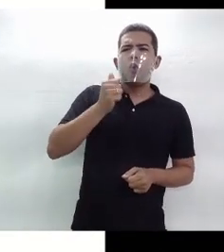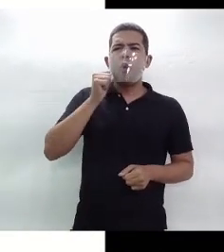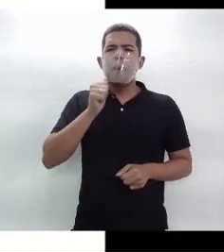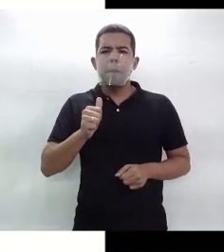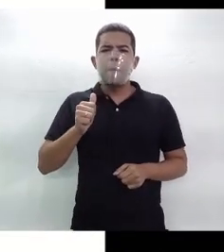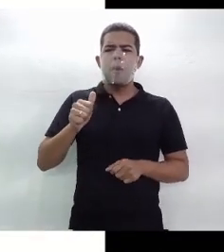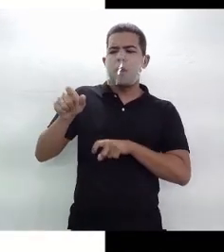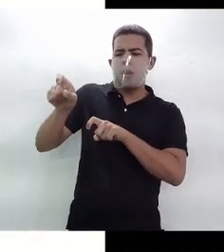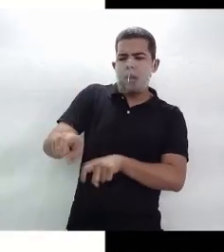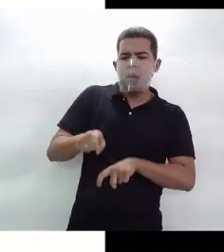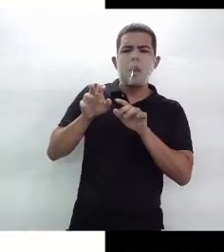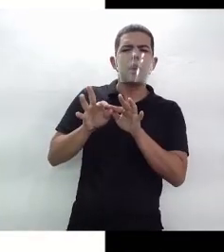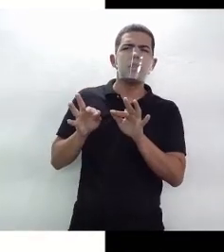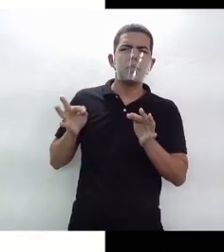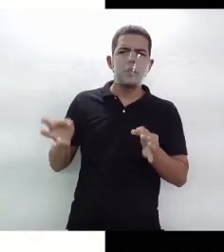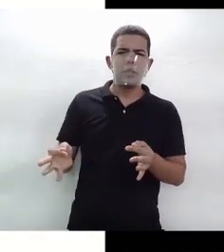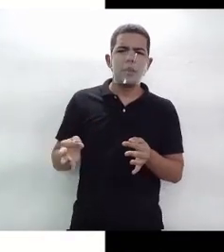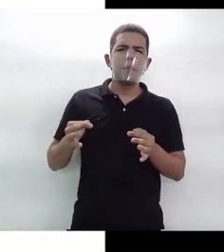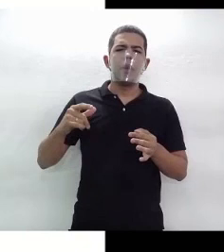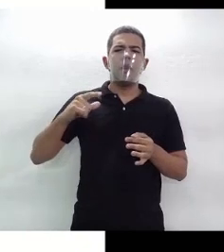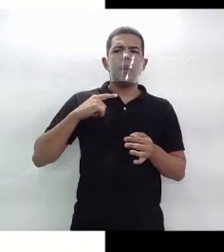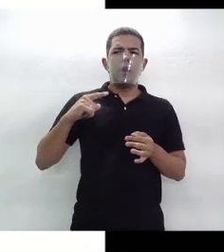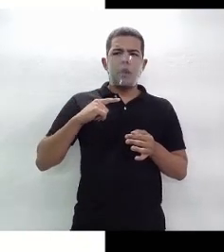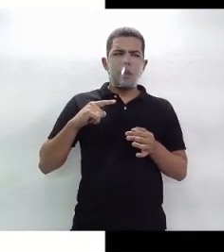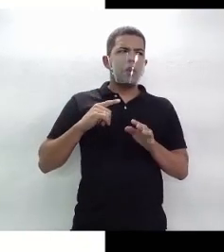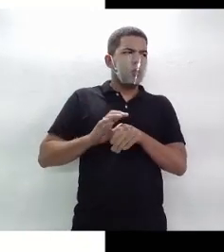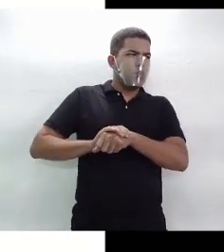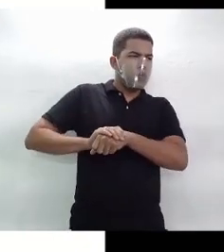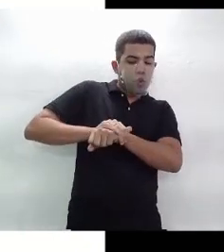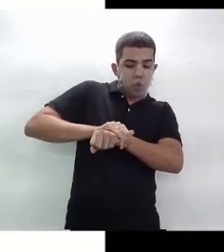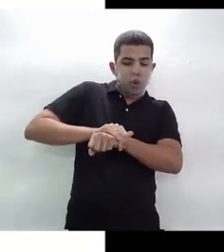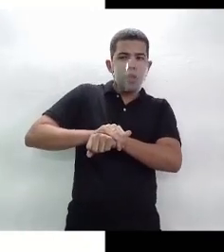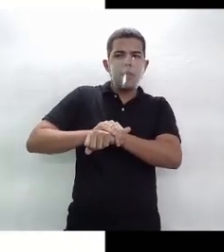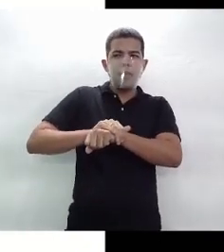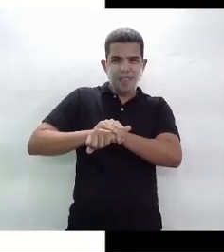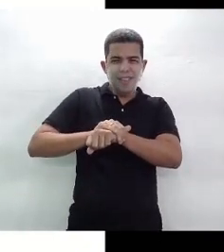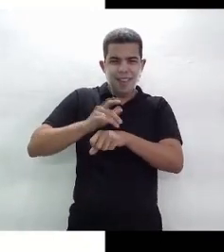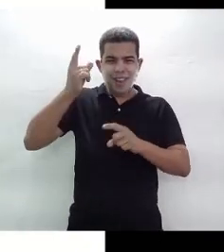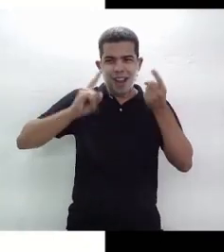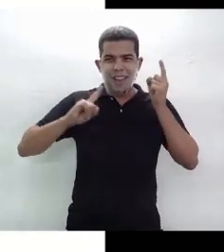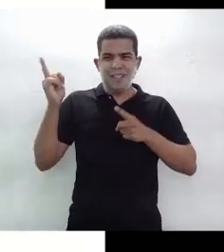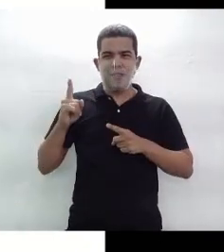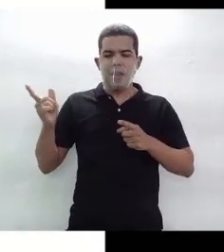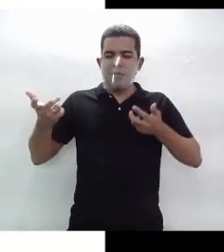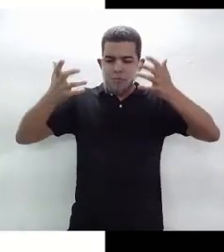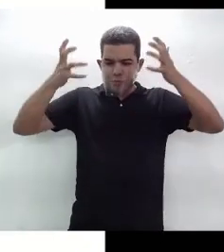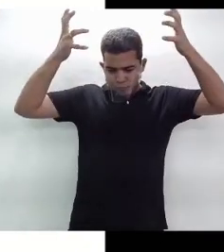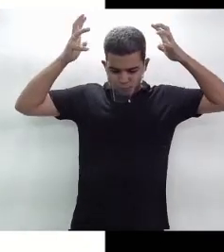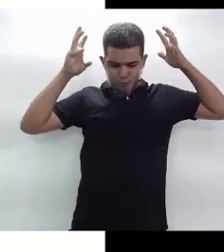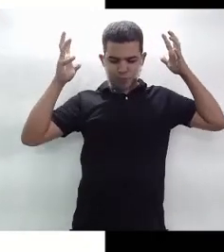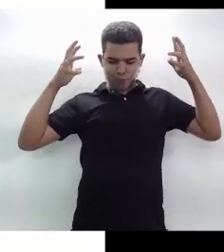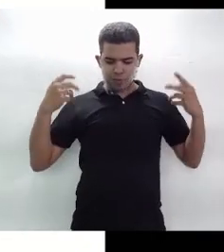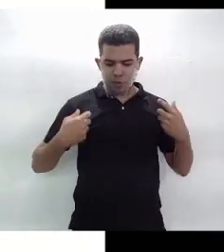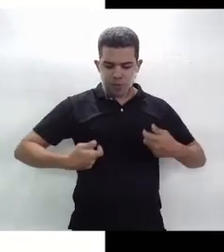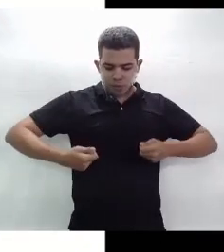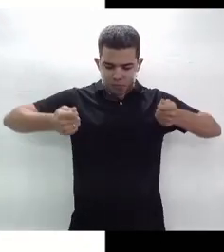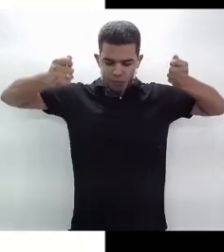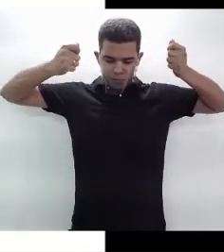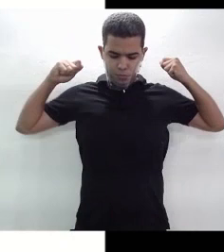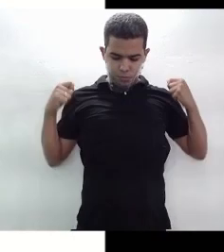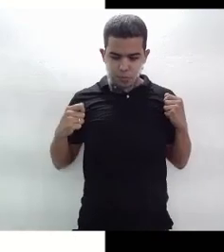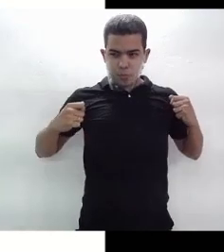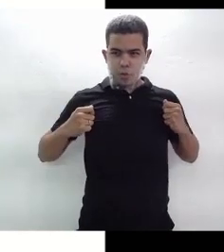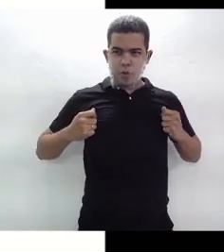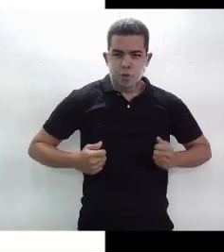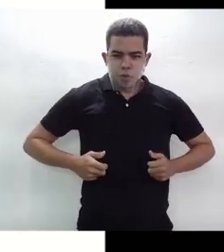campo, simples, em sua maioria, né? Em sua maioria, que à noite, que na festa de carnaval, eles usam essa indumentária, E né? eles